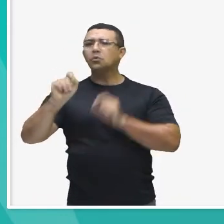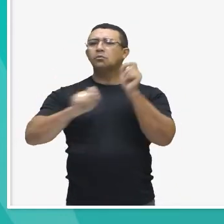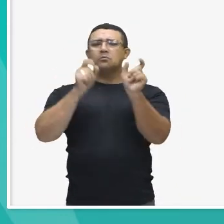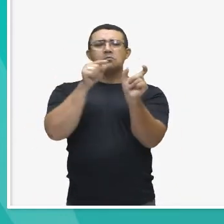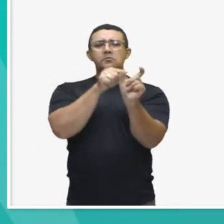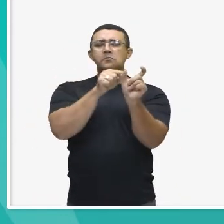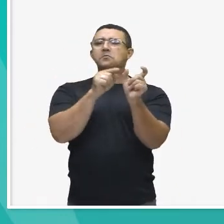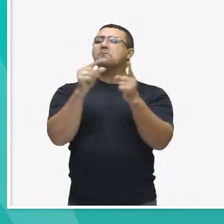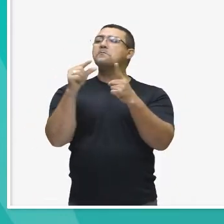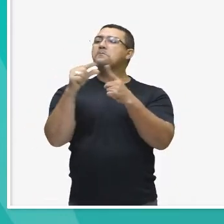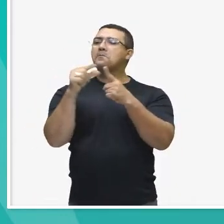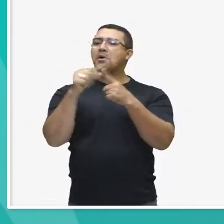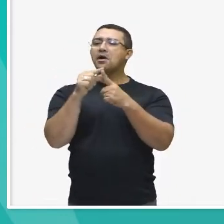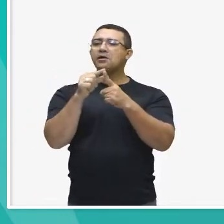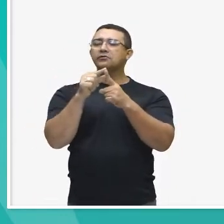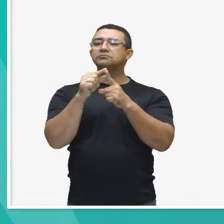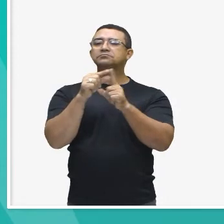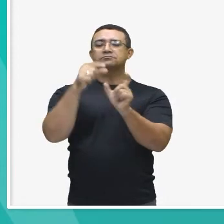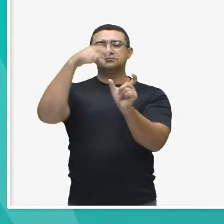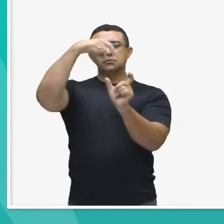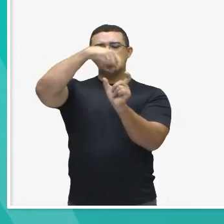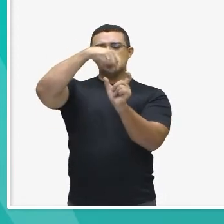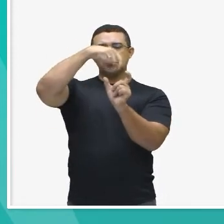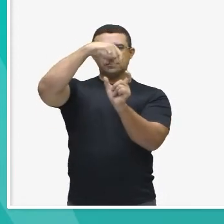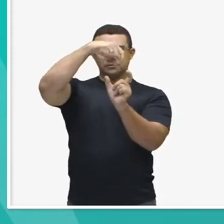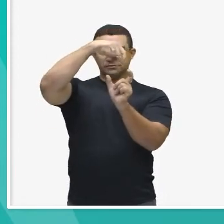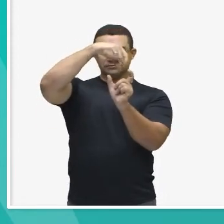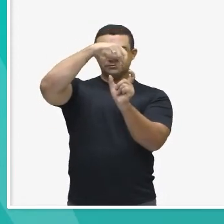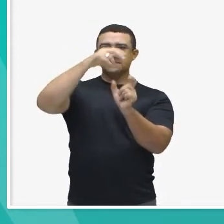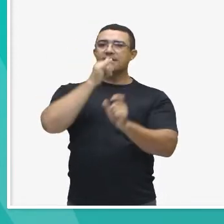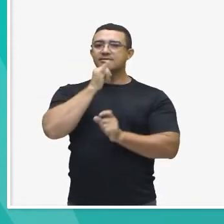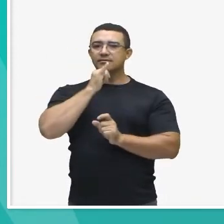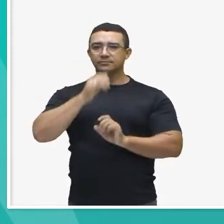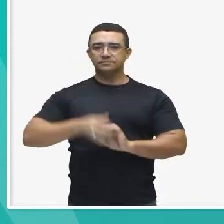forma? Vamos observar aqui. Nós temos o exemplo.